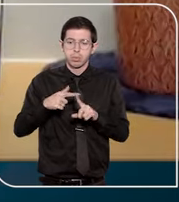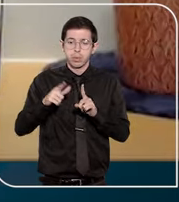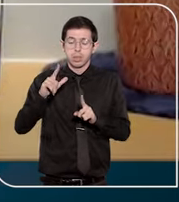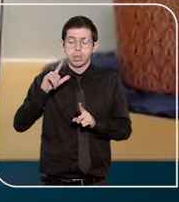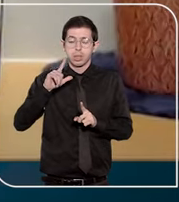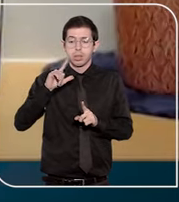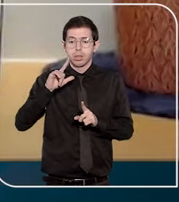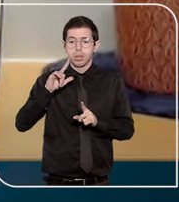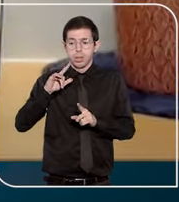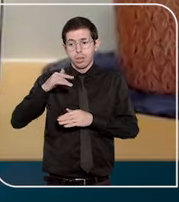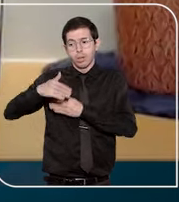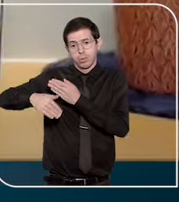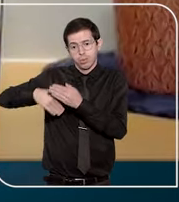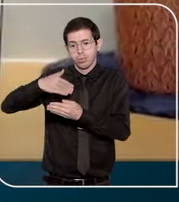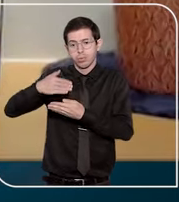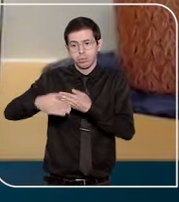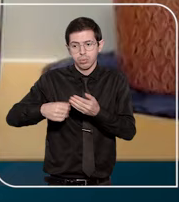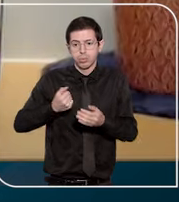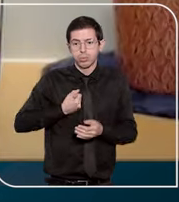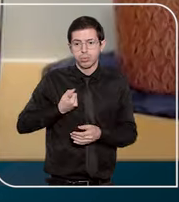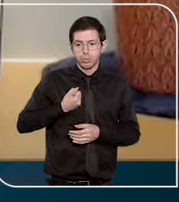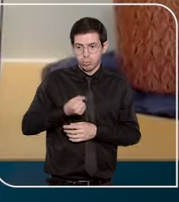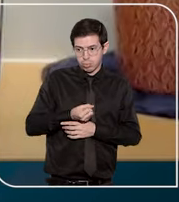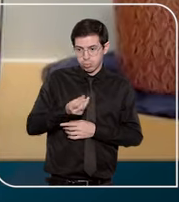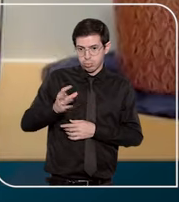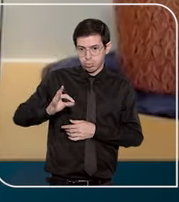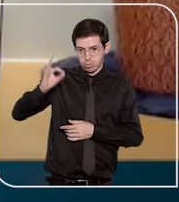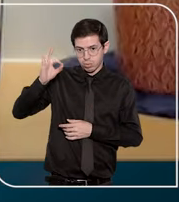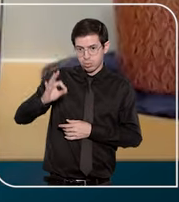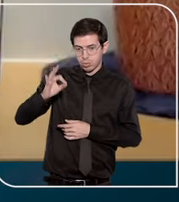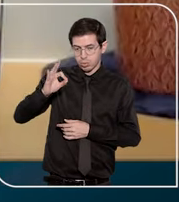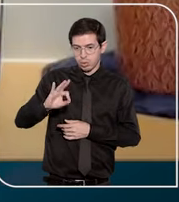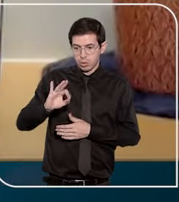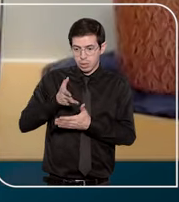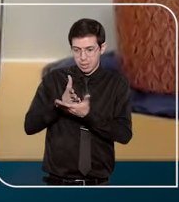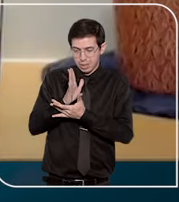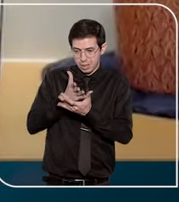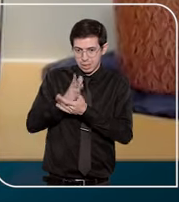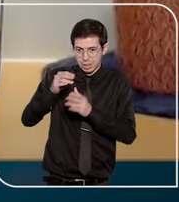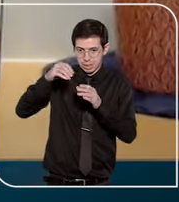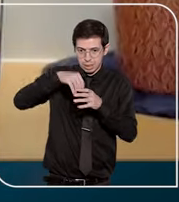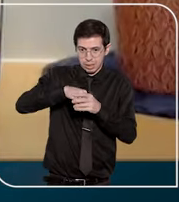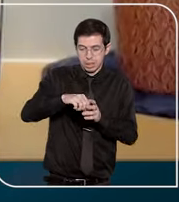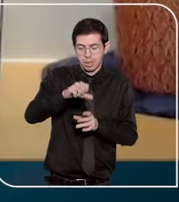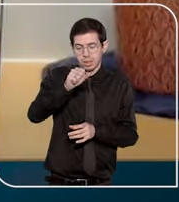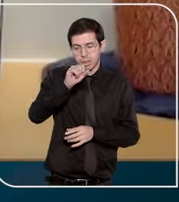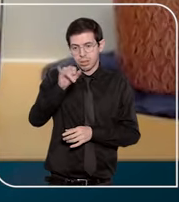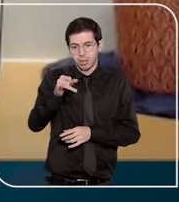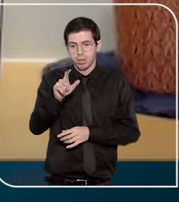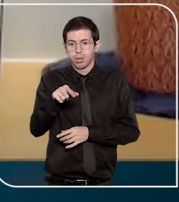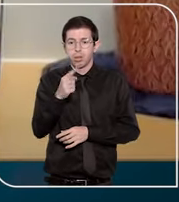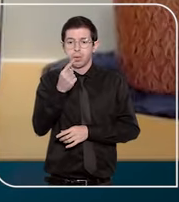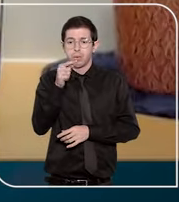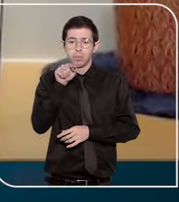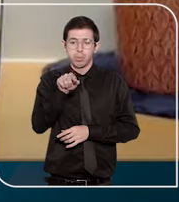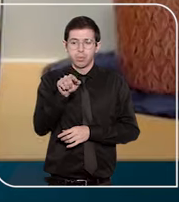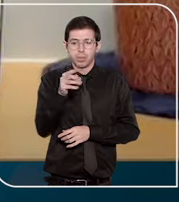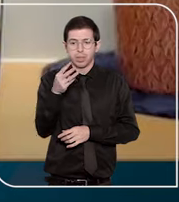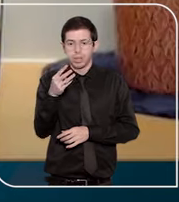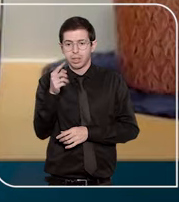historicamente, a taxa de admissão de recurso extraordinário no STJ é de entre 1,3%,